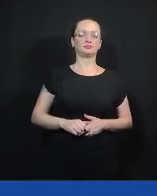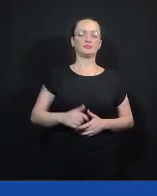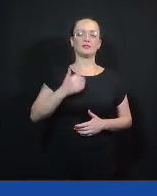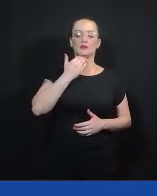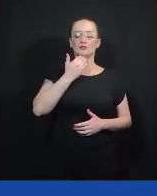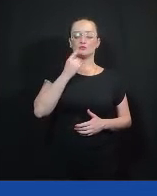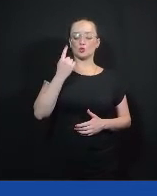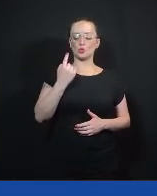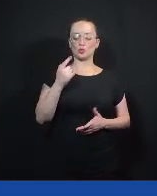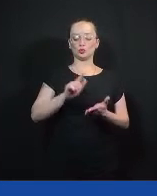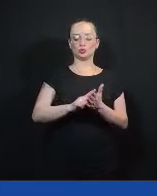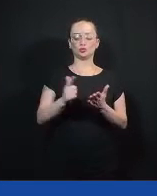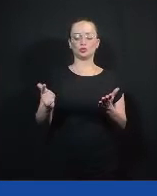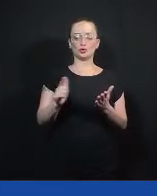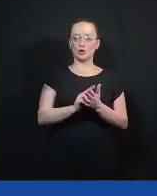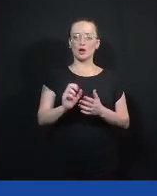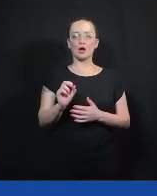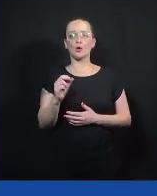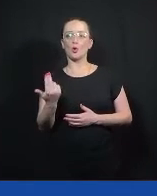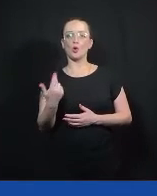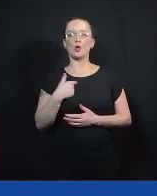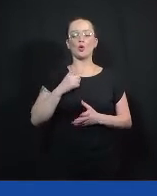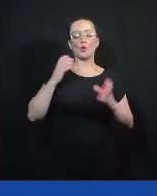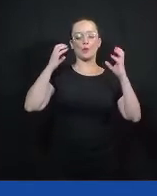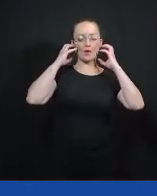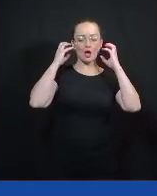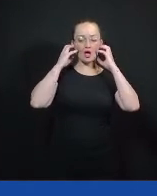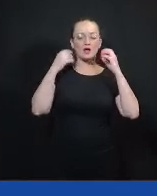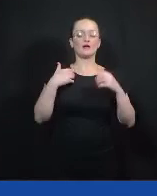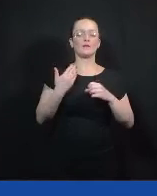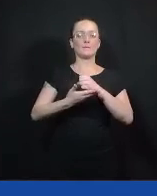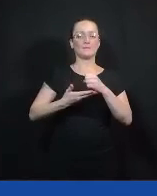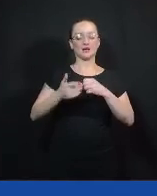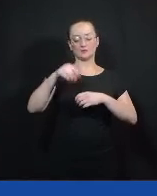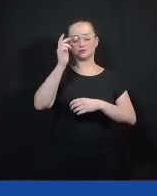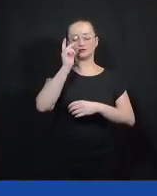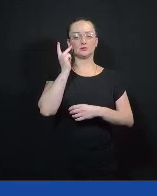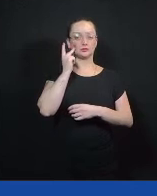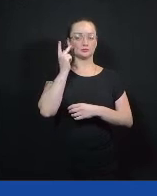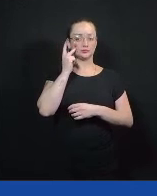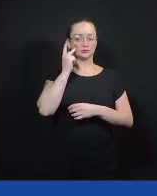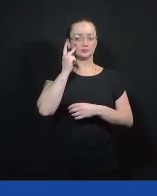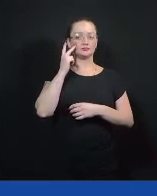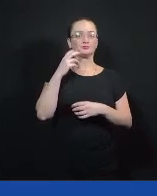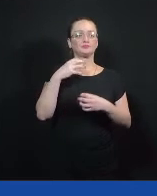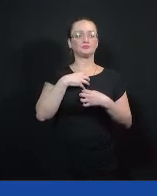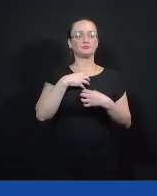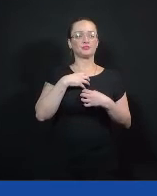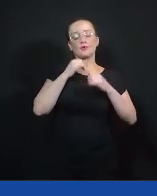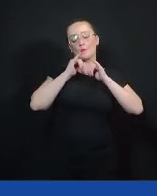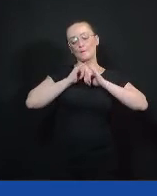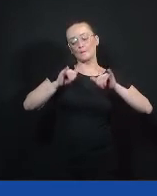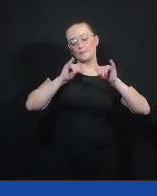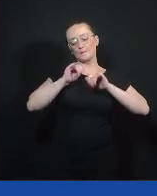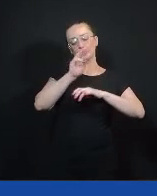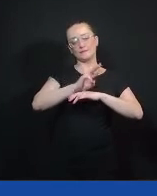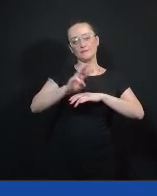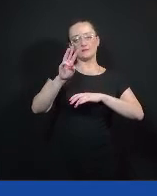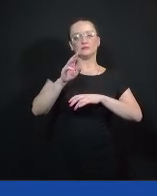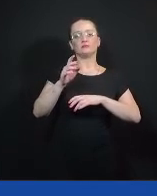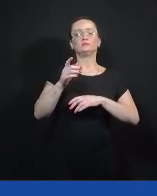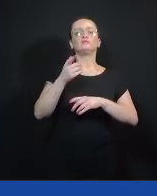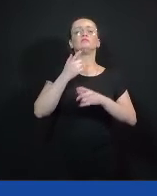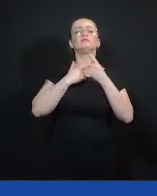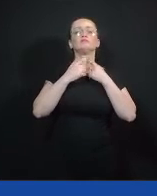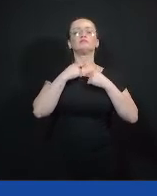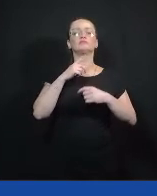Não adianta um jornal ou uma rádio com base aqui em São Paulo ou mesmo um portal de notícias querer